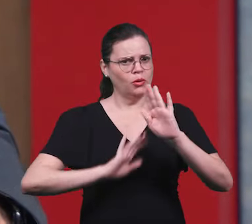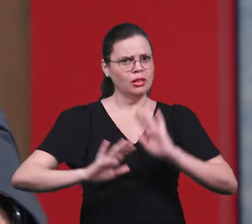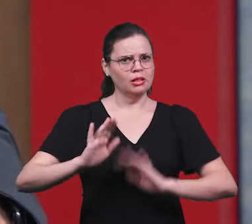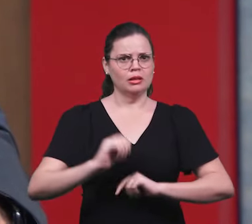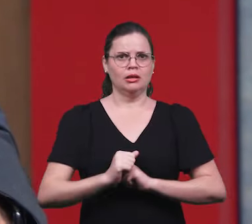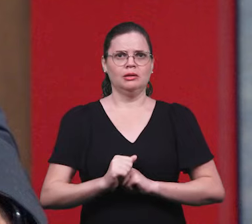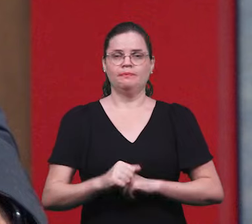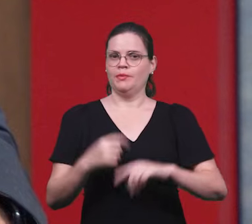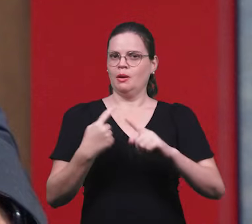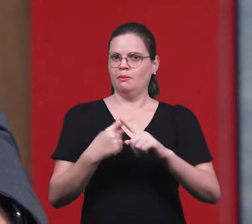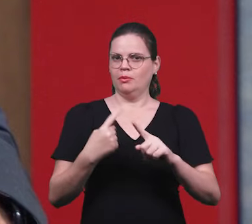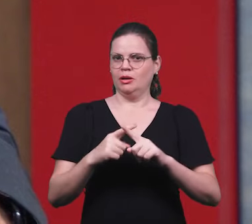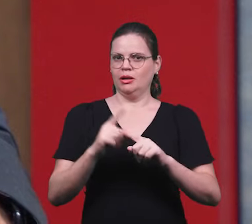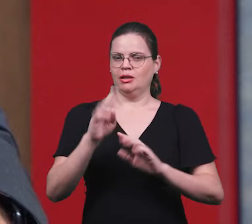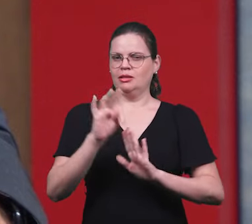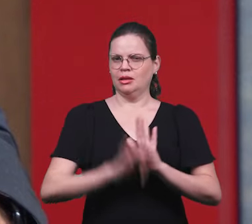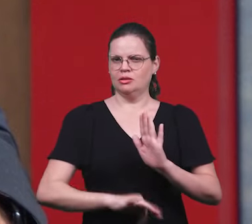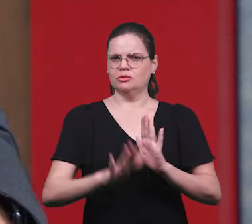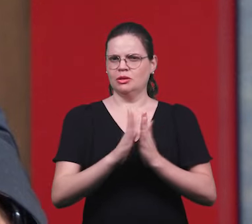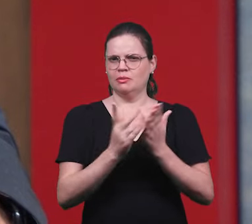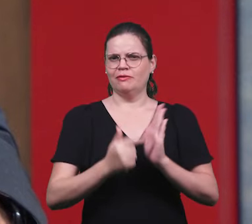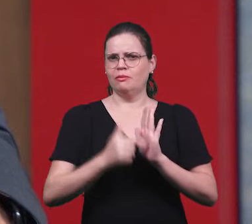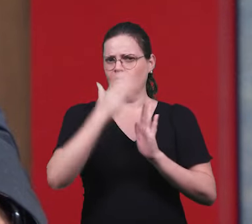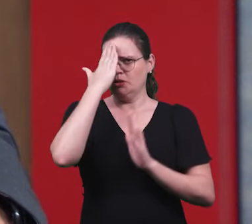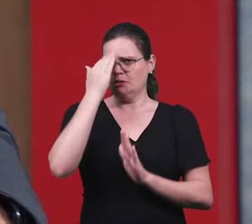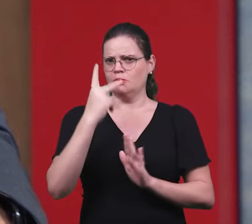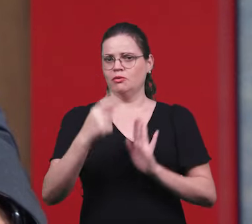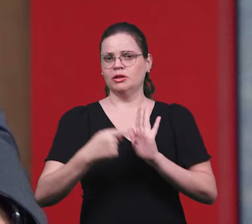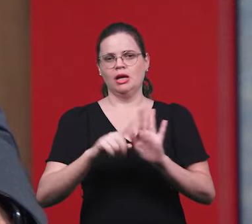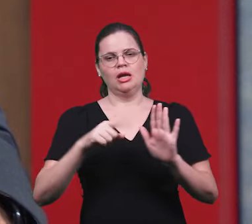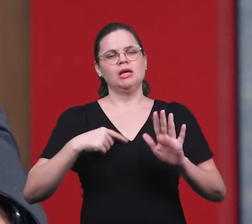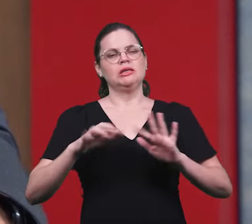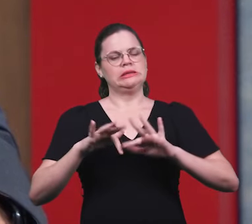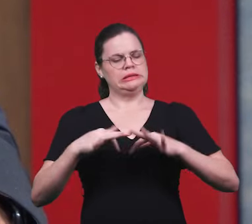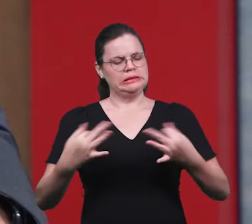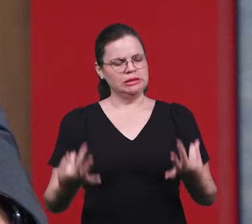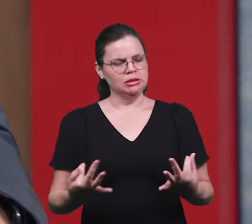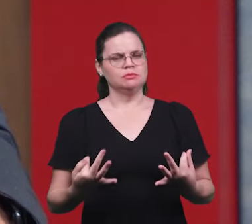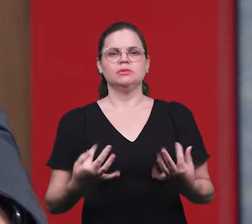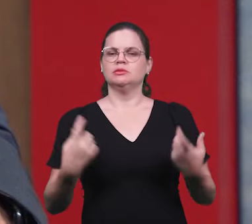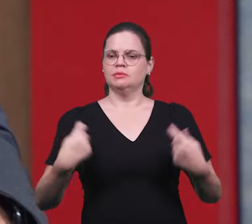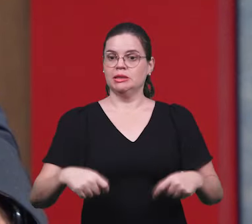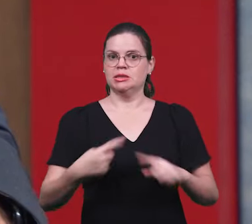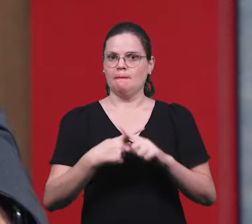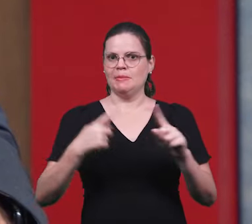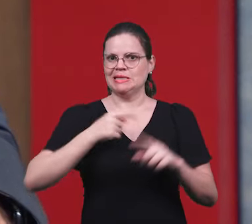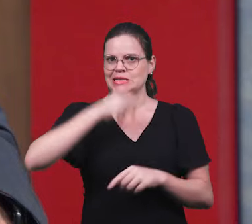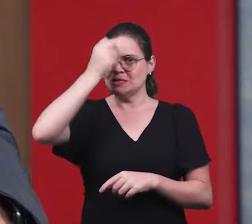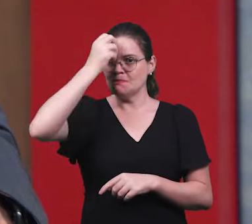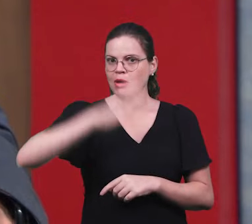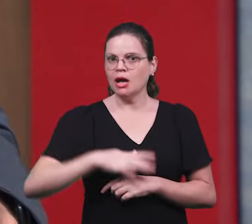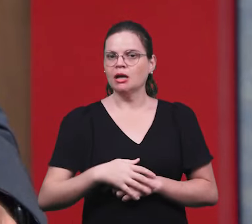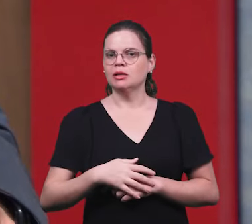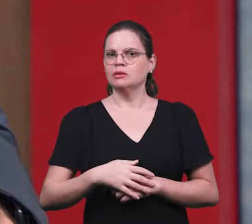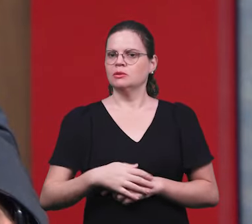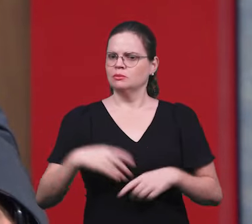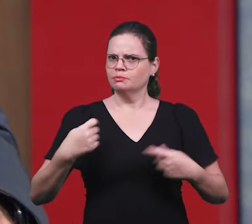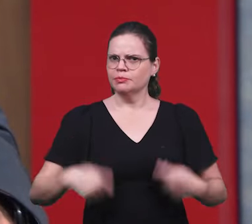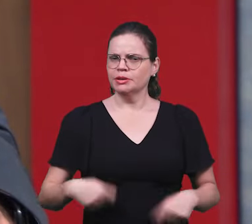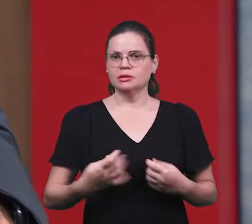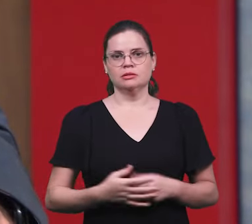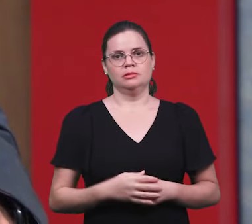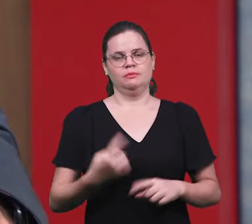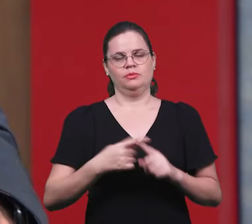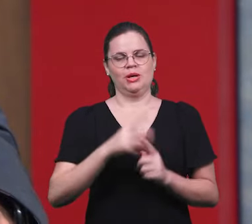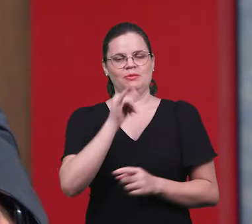ser simples como as pombas e prudente como as serpentes. Às vezes você vai fazer uma viagem e